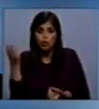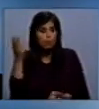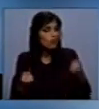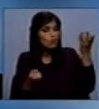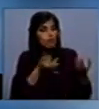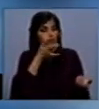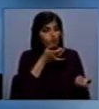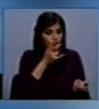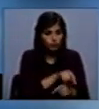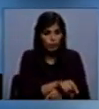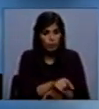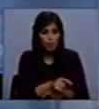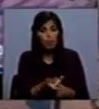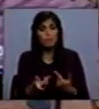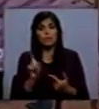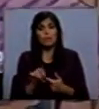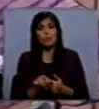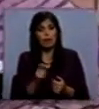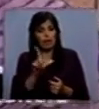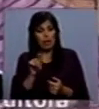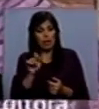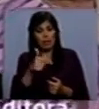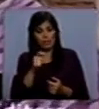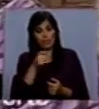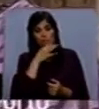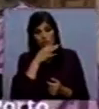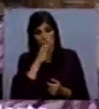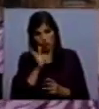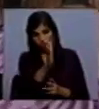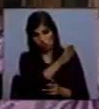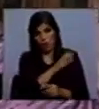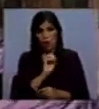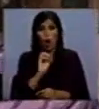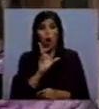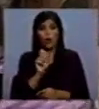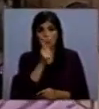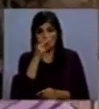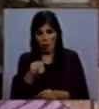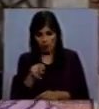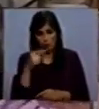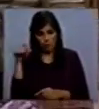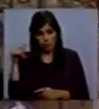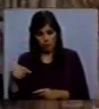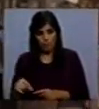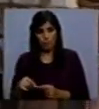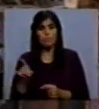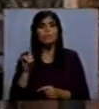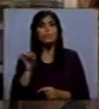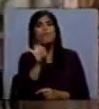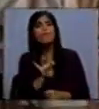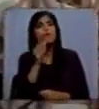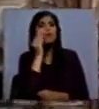populismos e também elege como já falamos em urban e outros e e em certa maneira como é que vamos refundar